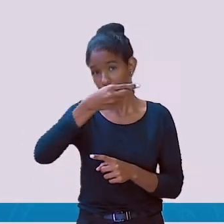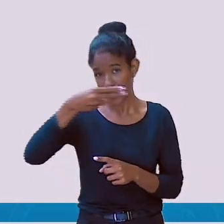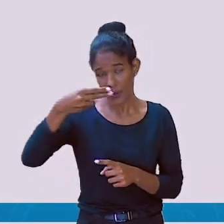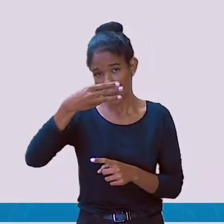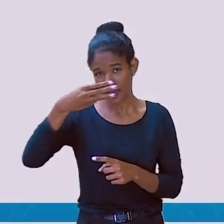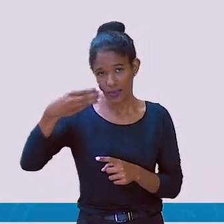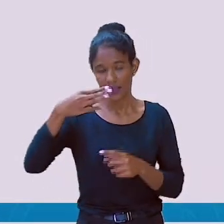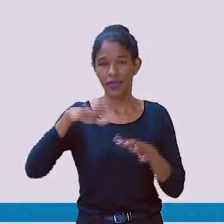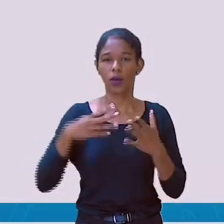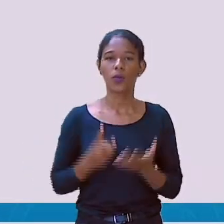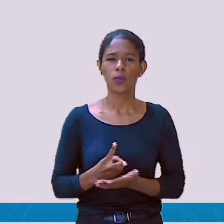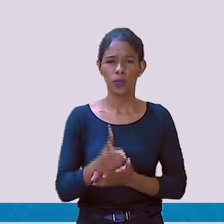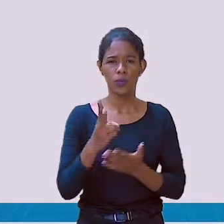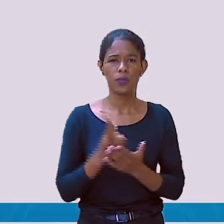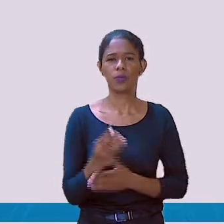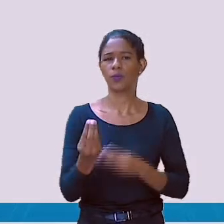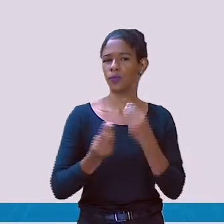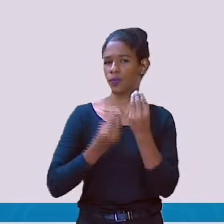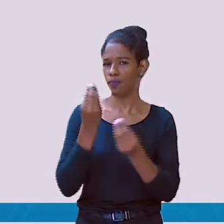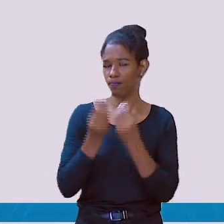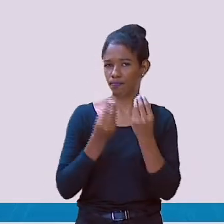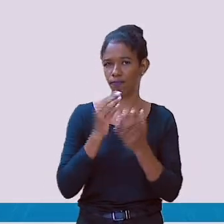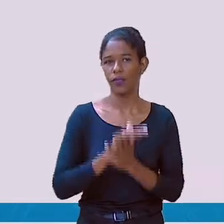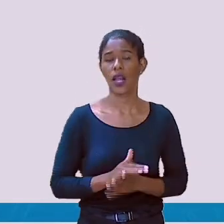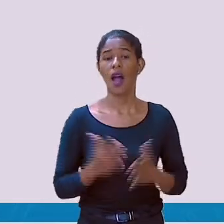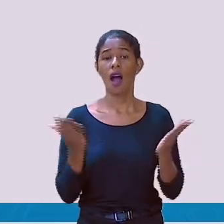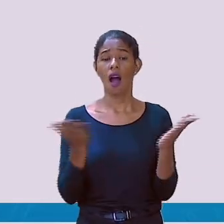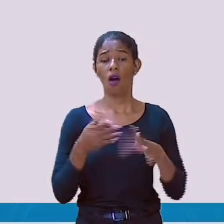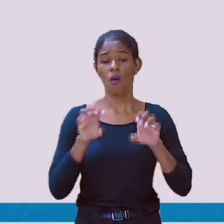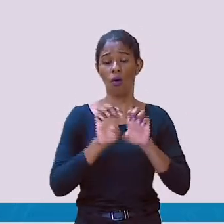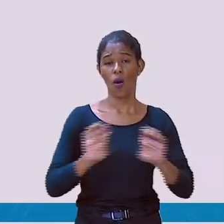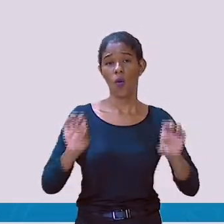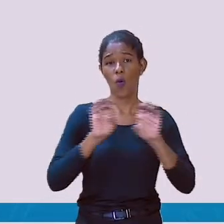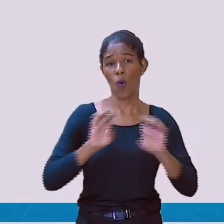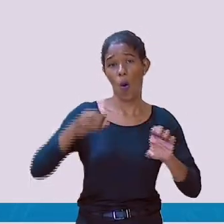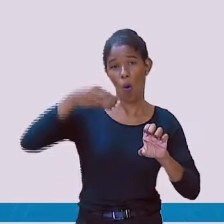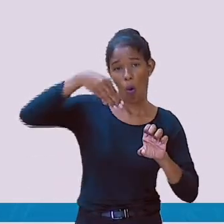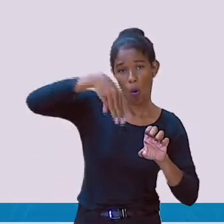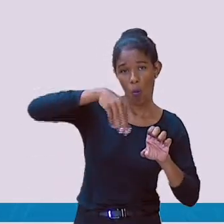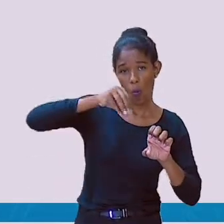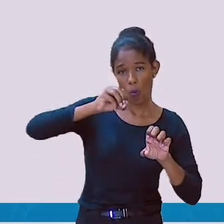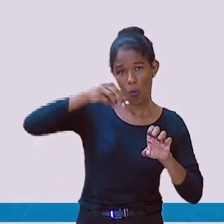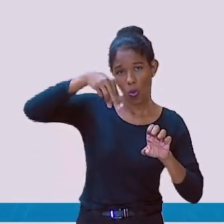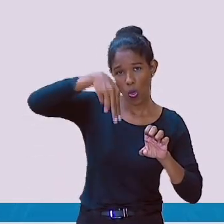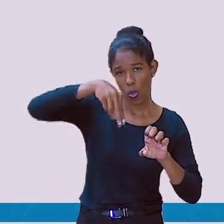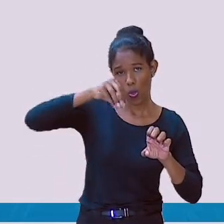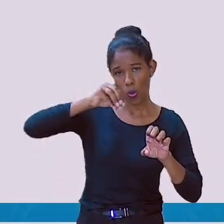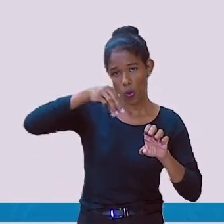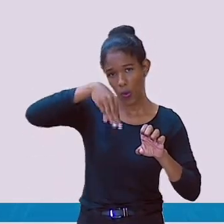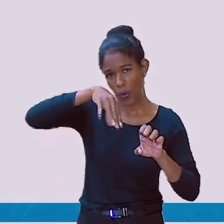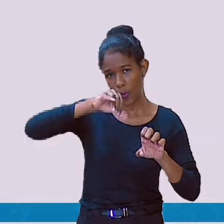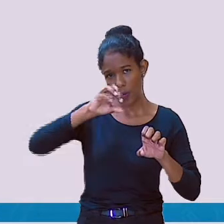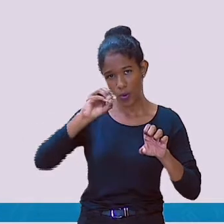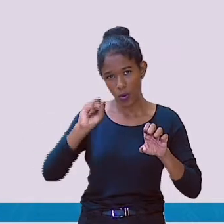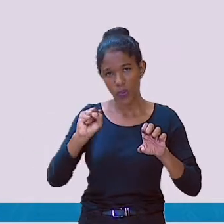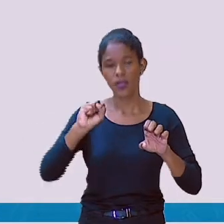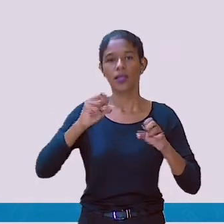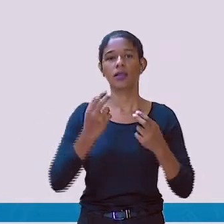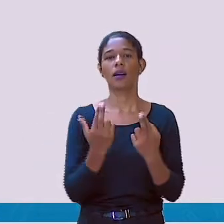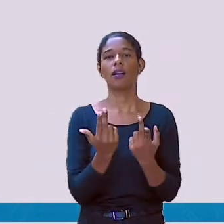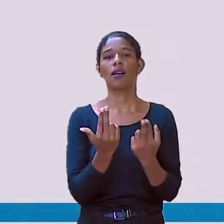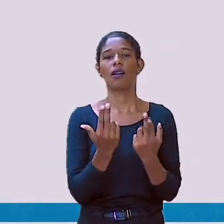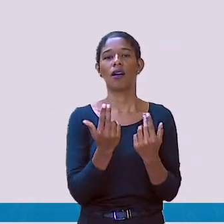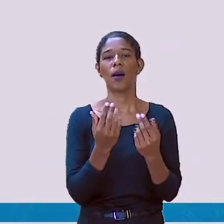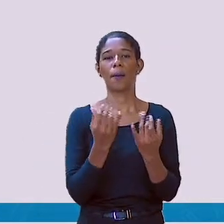Continuando, monômios semelhantes, nós também vimos na aula anterior. O que são monômios semelhantes? São monômios